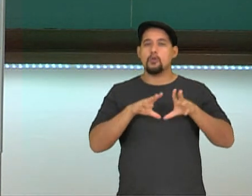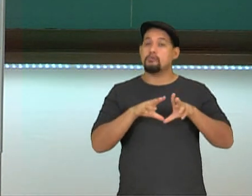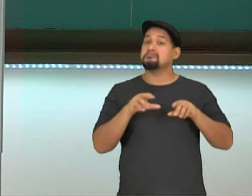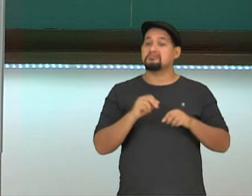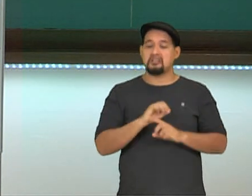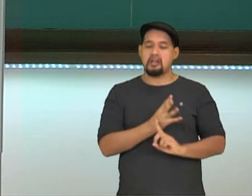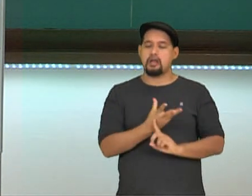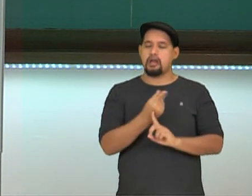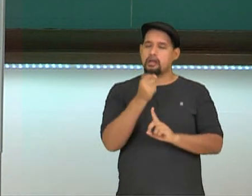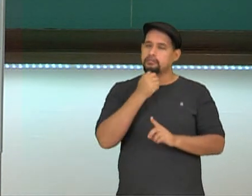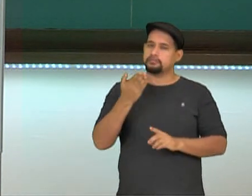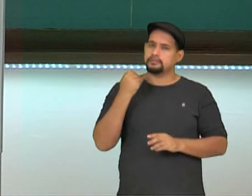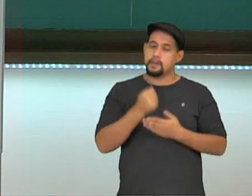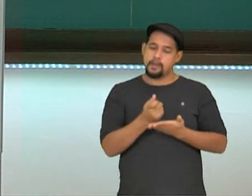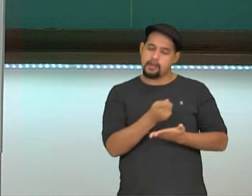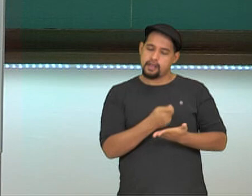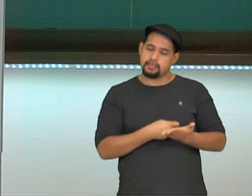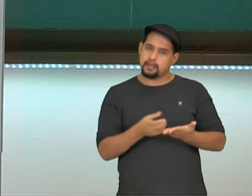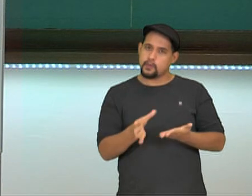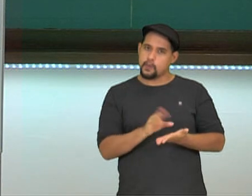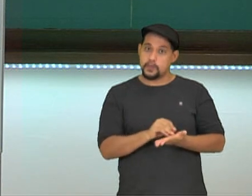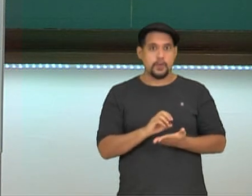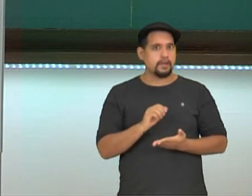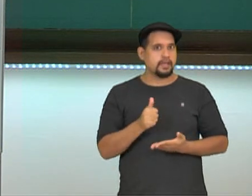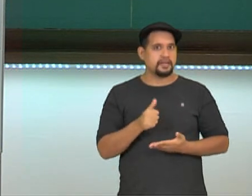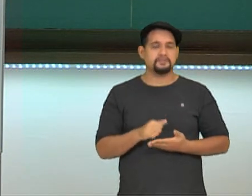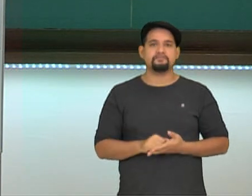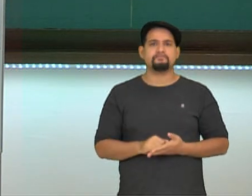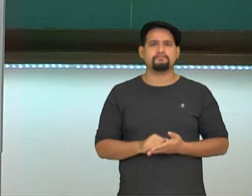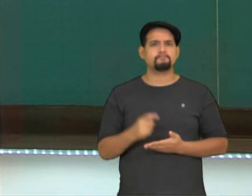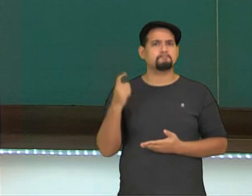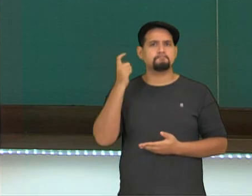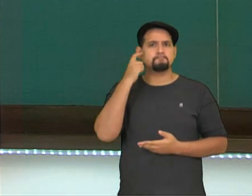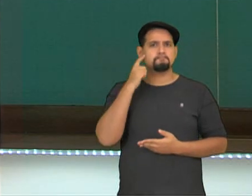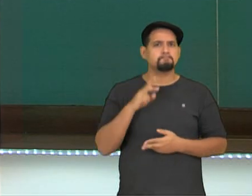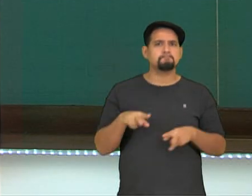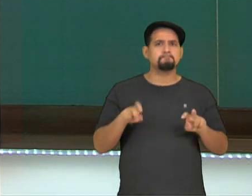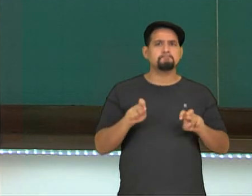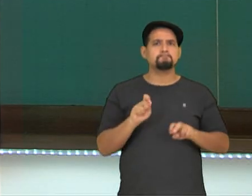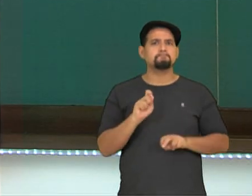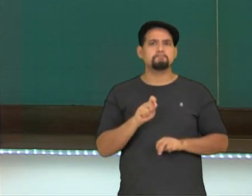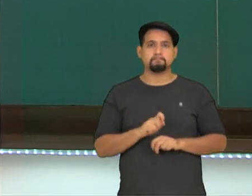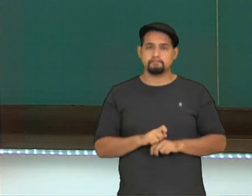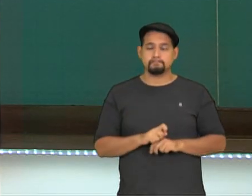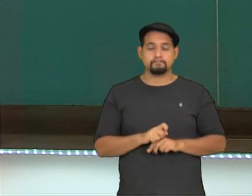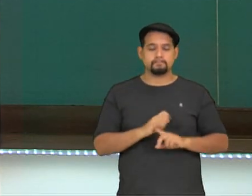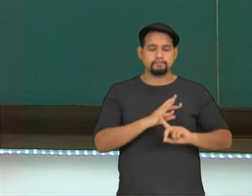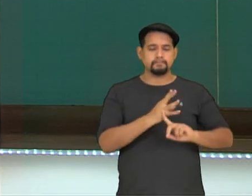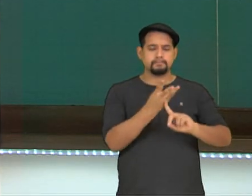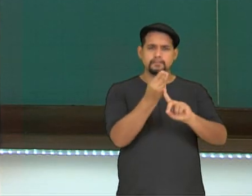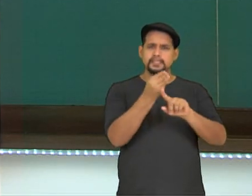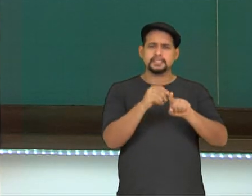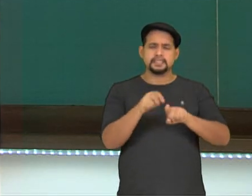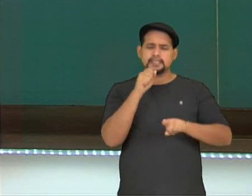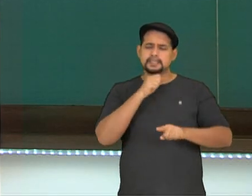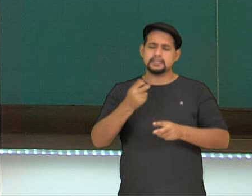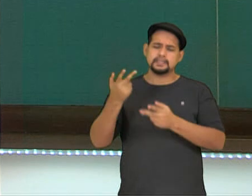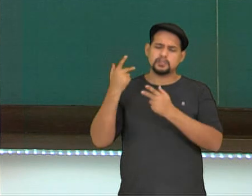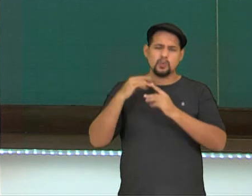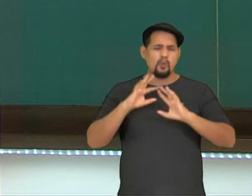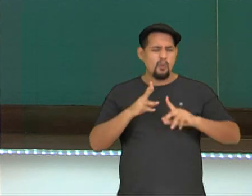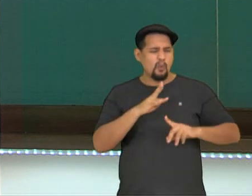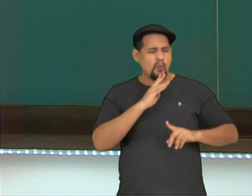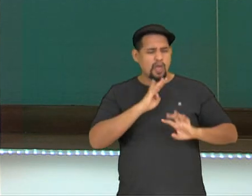Peguem um caderninho e anotem, se possível. Vamos dar uma pensadinha um pouquinho juntos. A arte antiga, as pessoas conheciam todas as cores que conhecemos